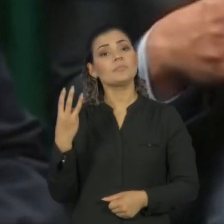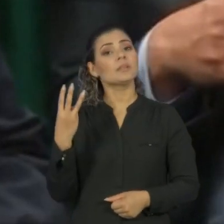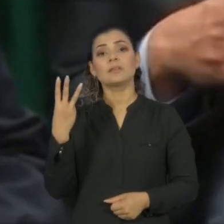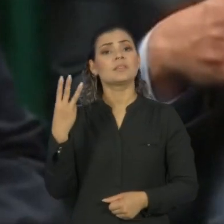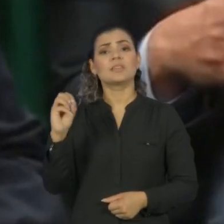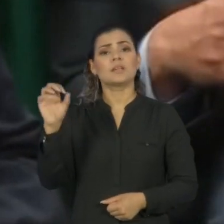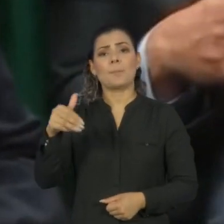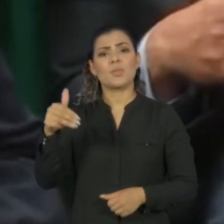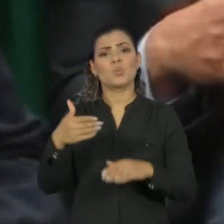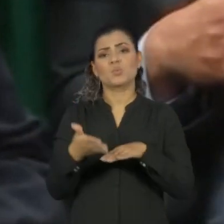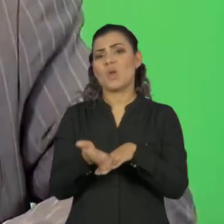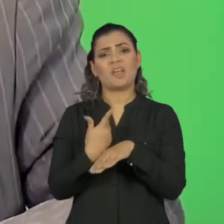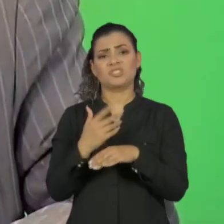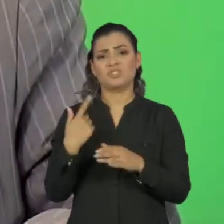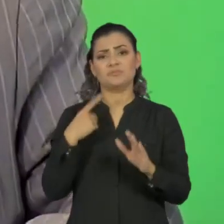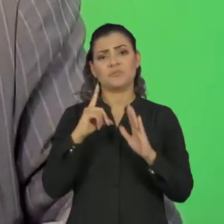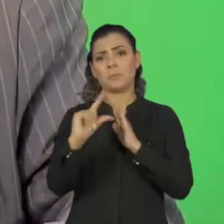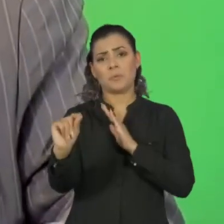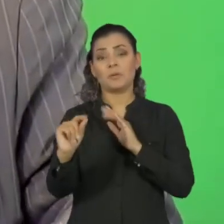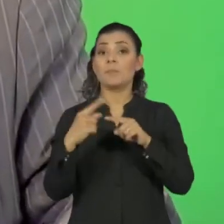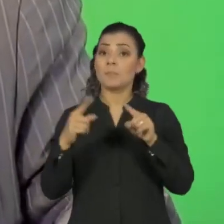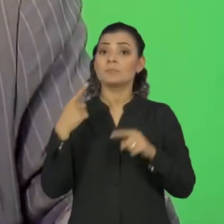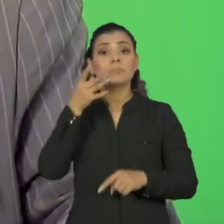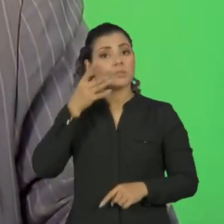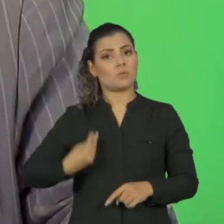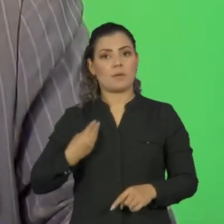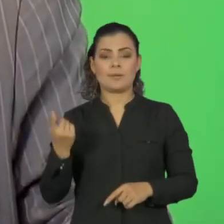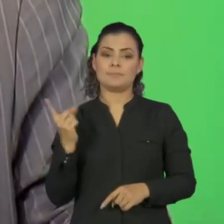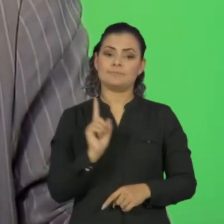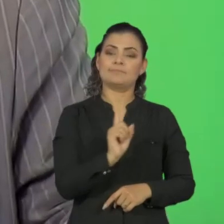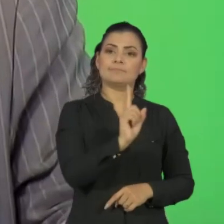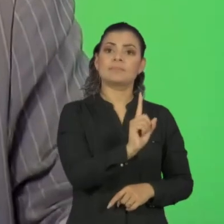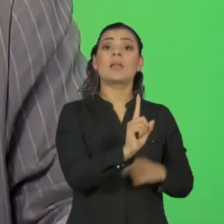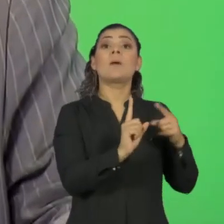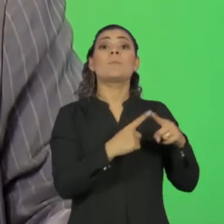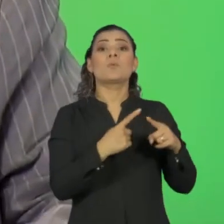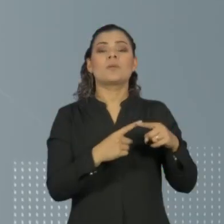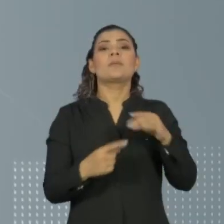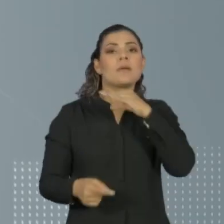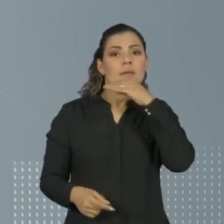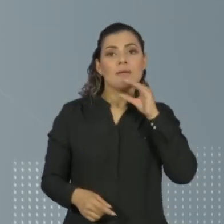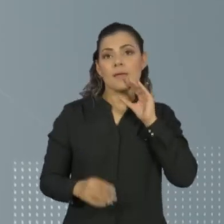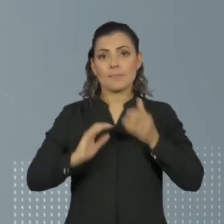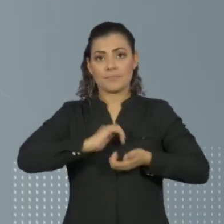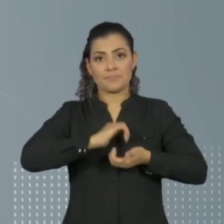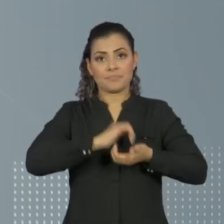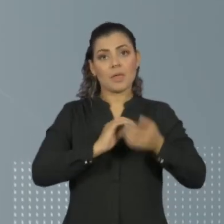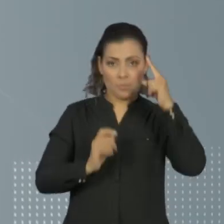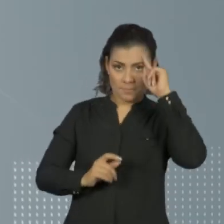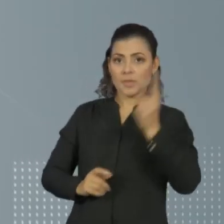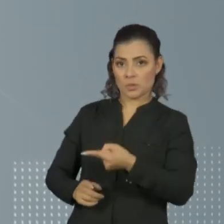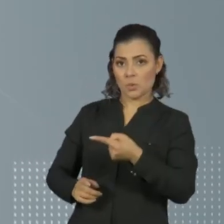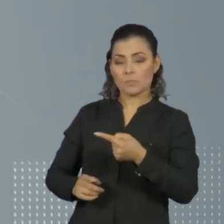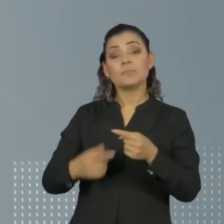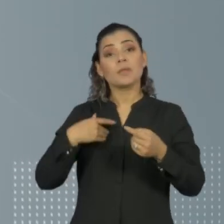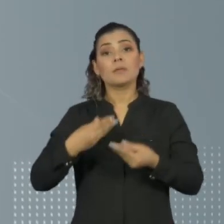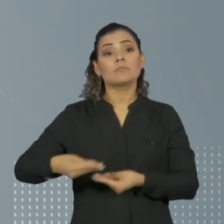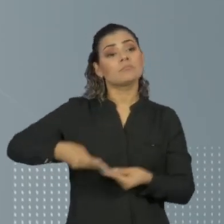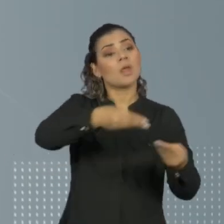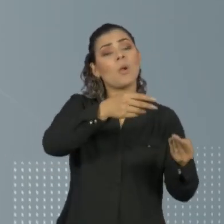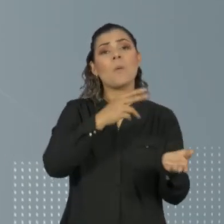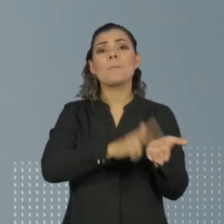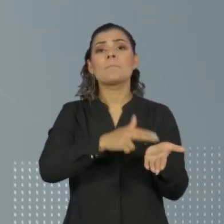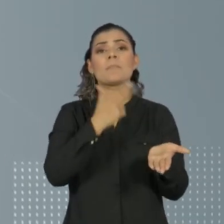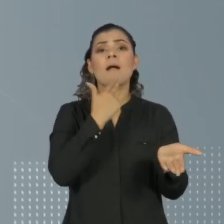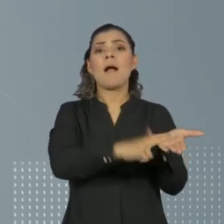na sede da polícia federal em brasília onde teve que comparecer pessoalmente por determinação do ministro do stf celso de mello vai entrar no entregou a